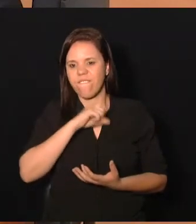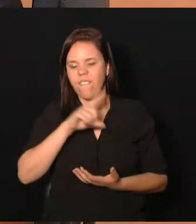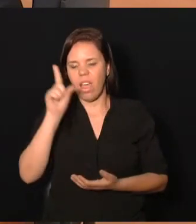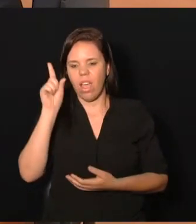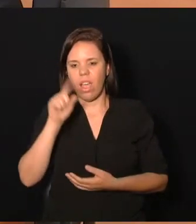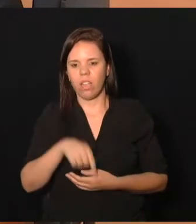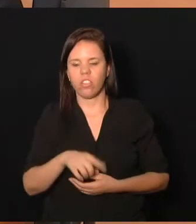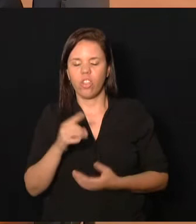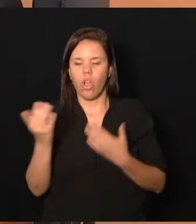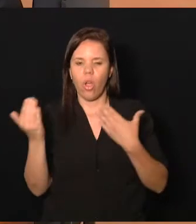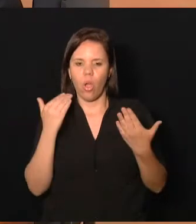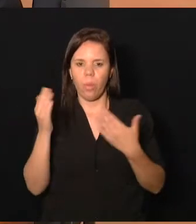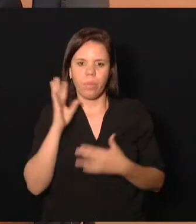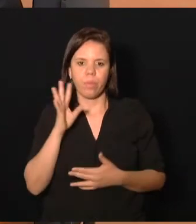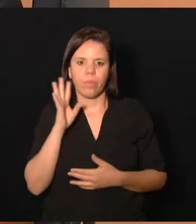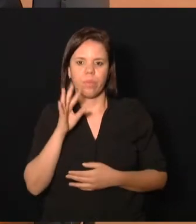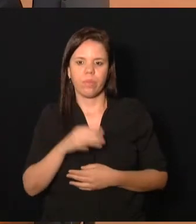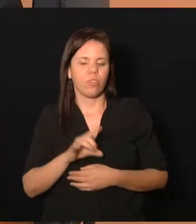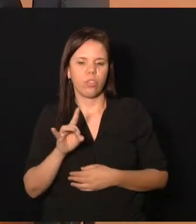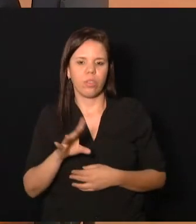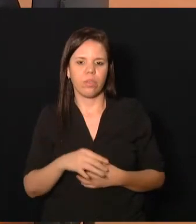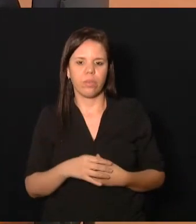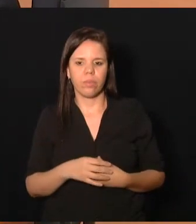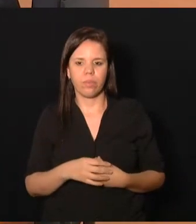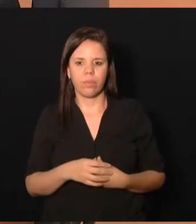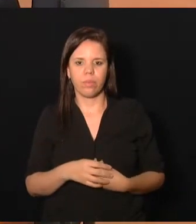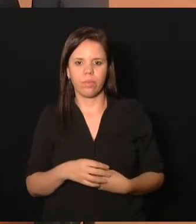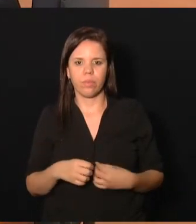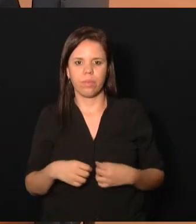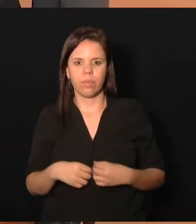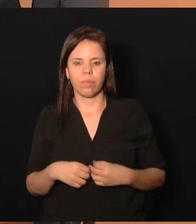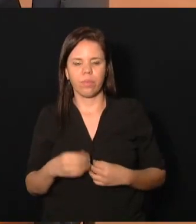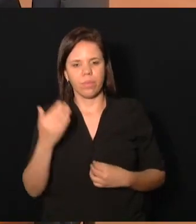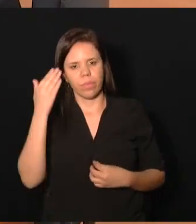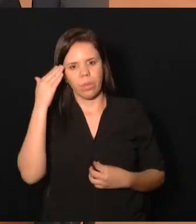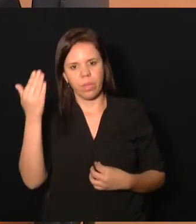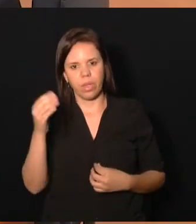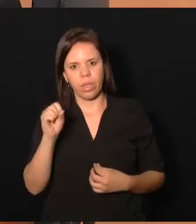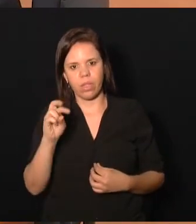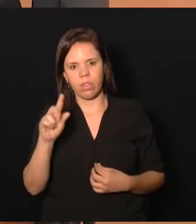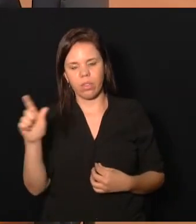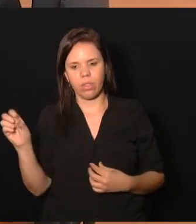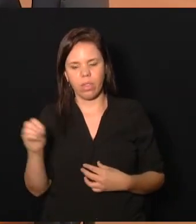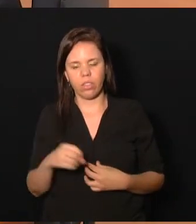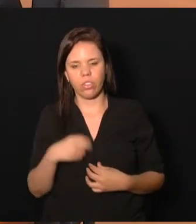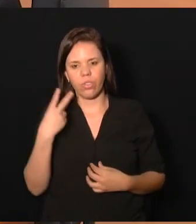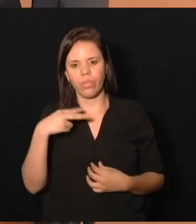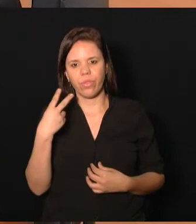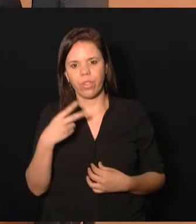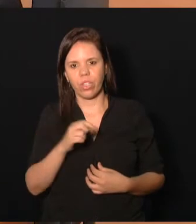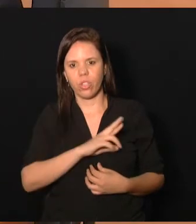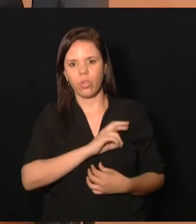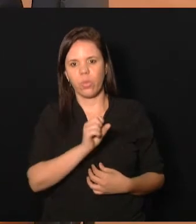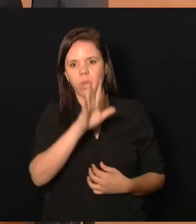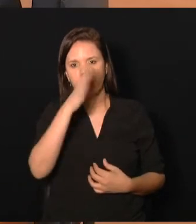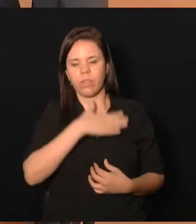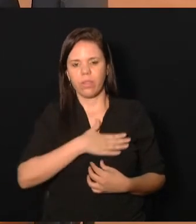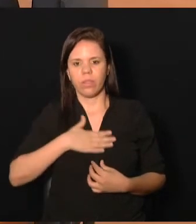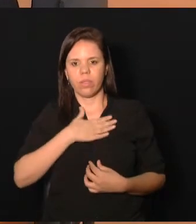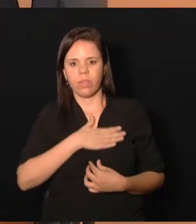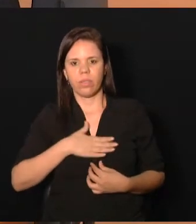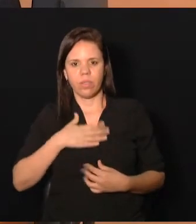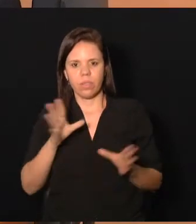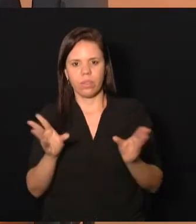essa comparação muito legal. Só isso. Muito bom. Obrigado, Serginho. E vereador Rubens Gás, é um prazer. E